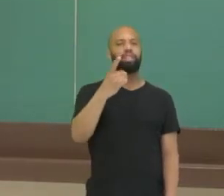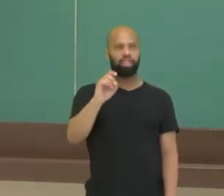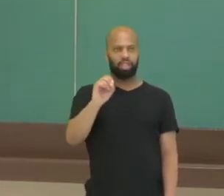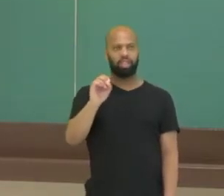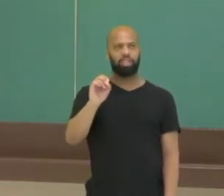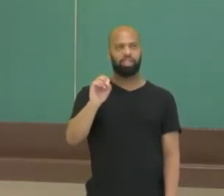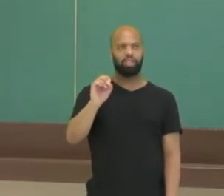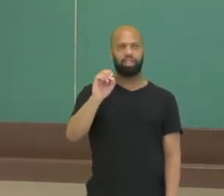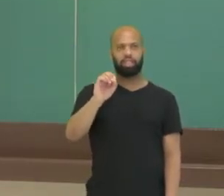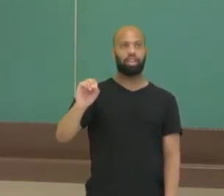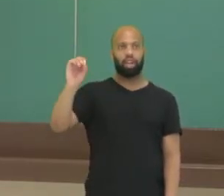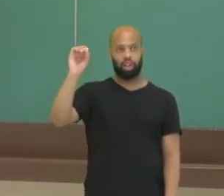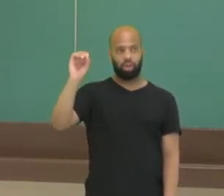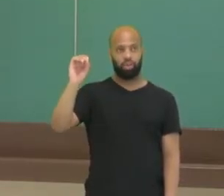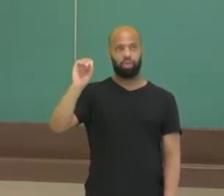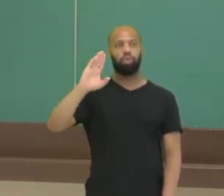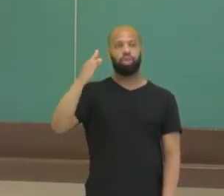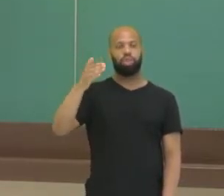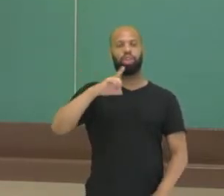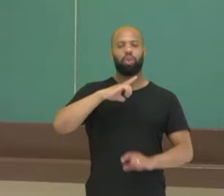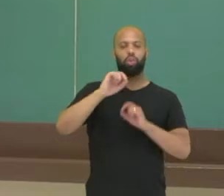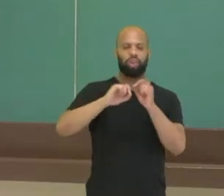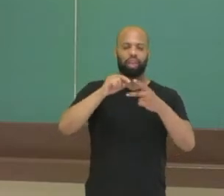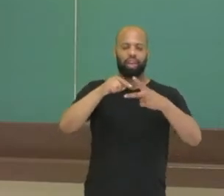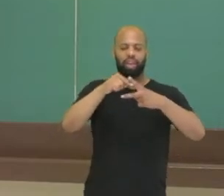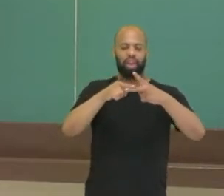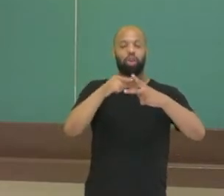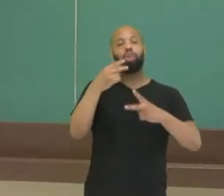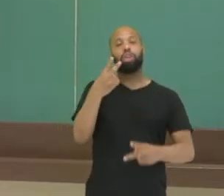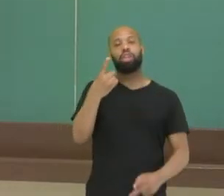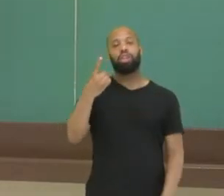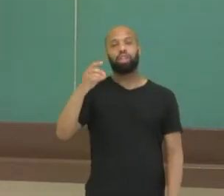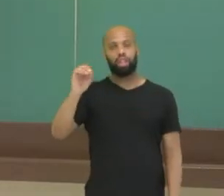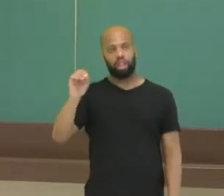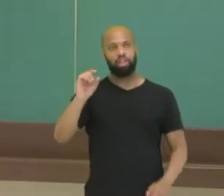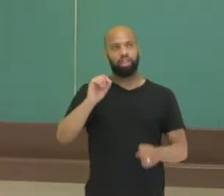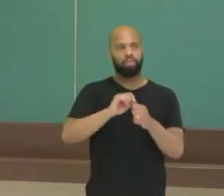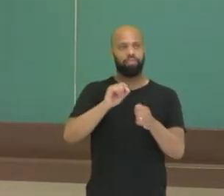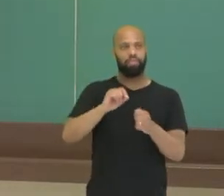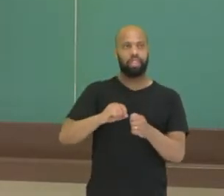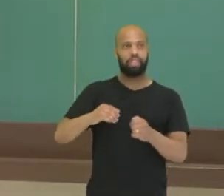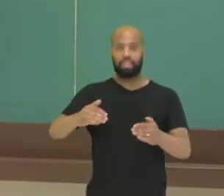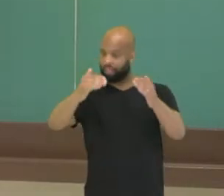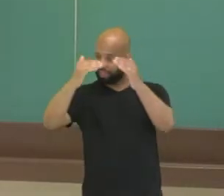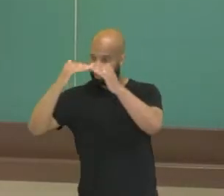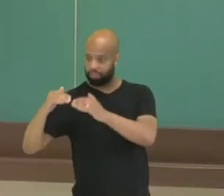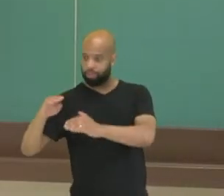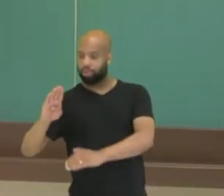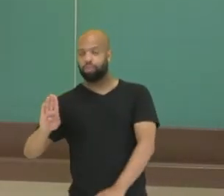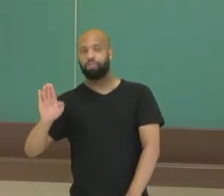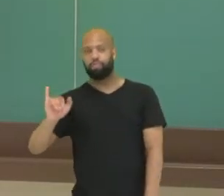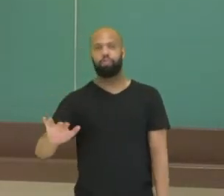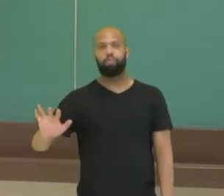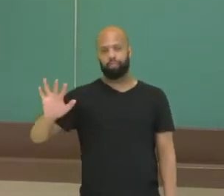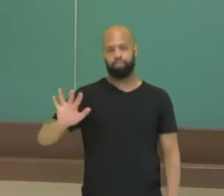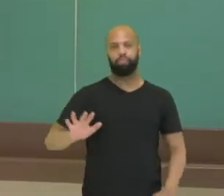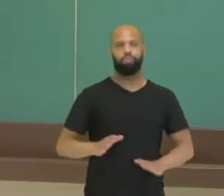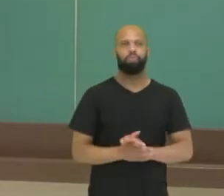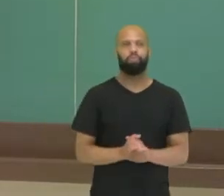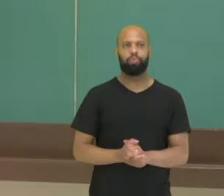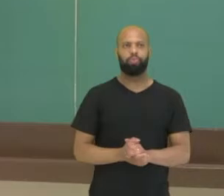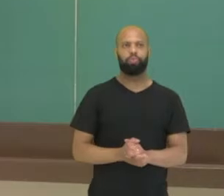foi rodado 210 graus para formar essa figura B, tá? Beleza? Bem tranquilo,